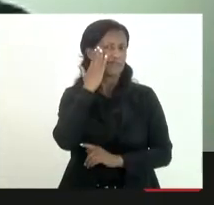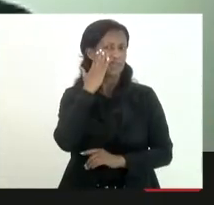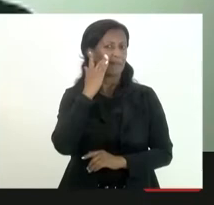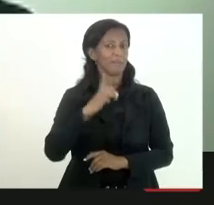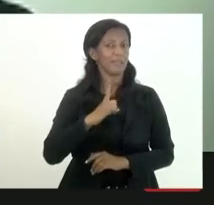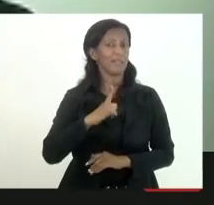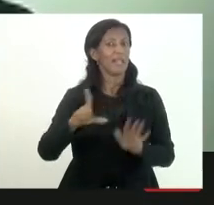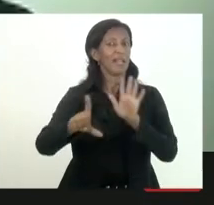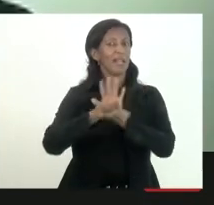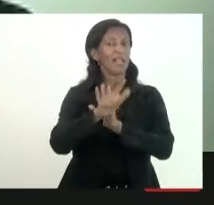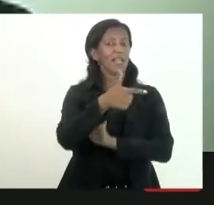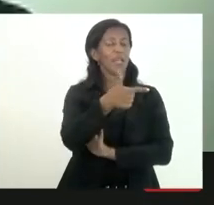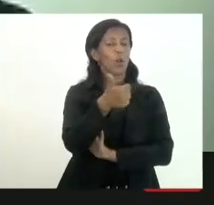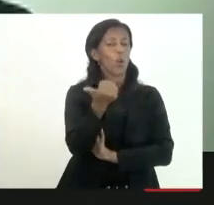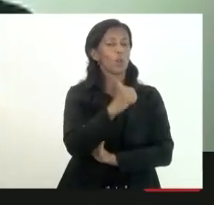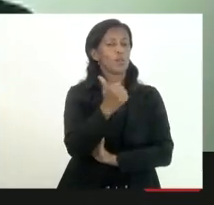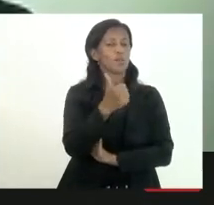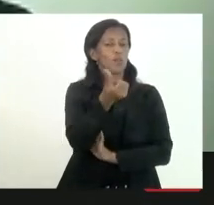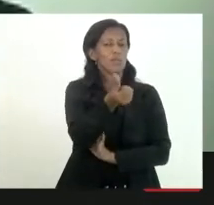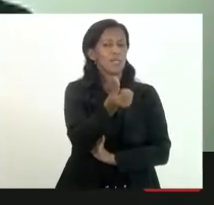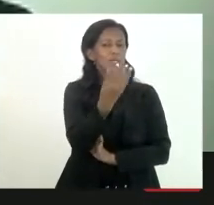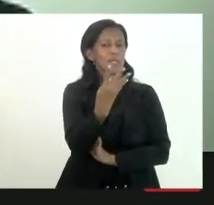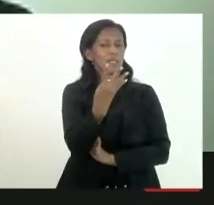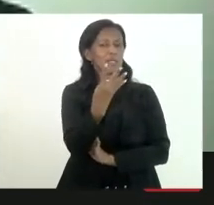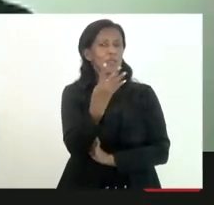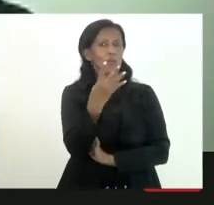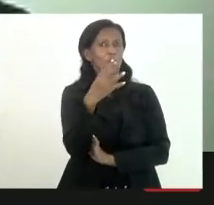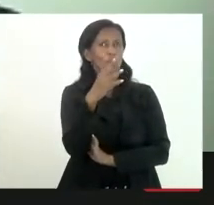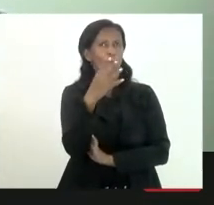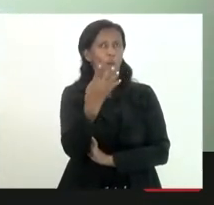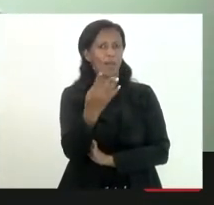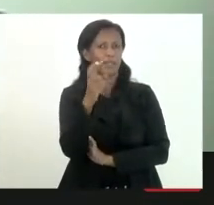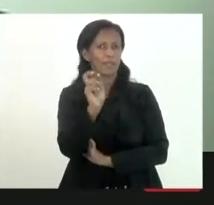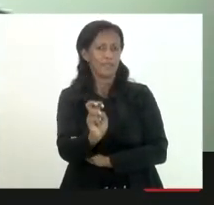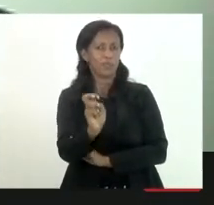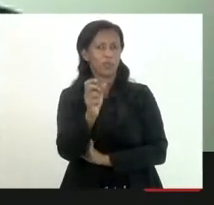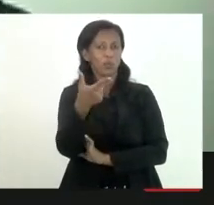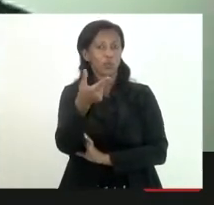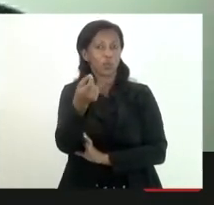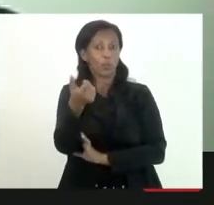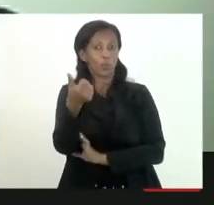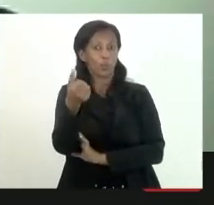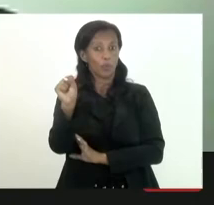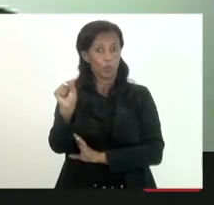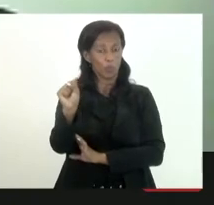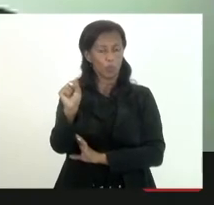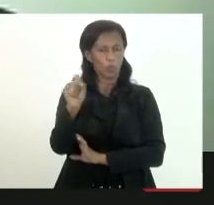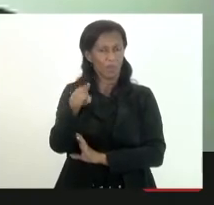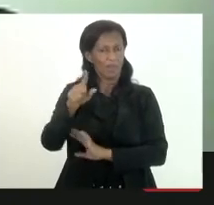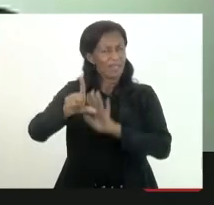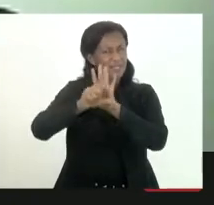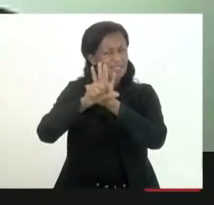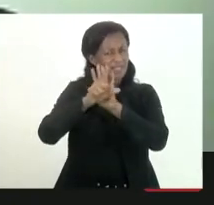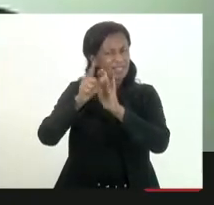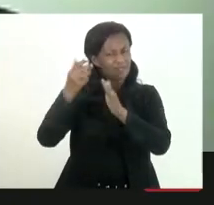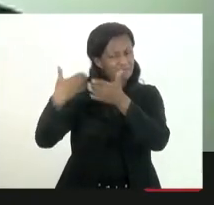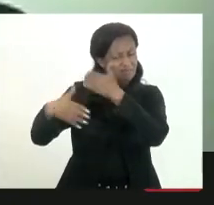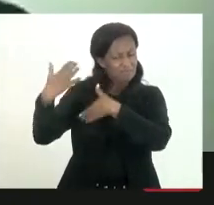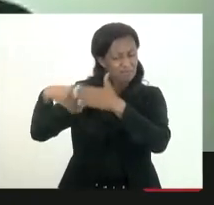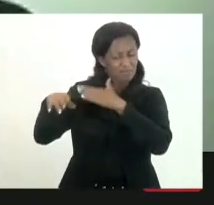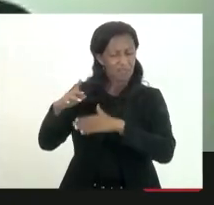Lei 11.645, de 2008. Essa lei, ela tem um momento anterior que